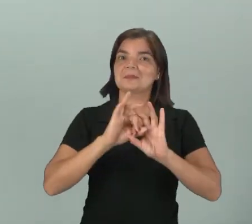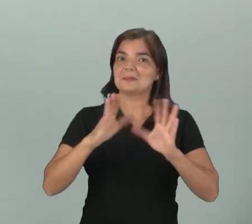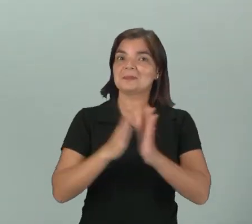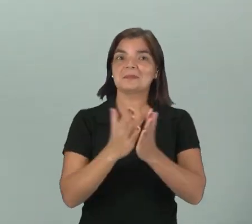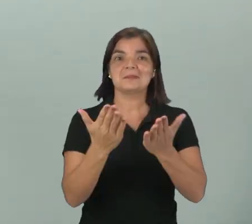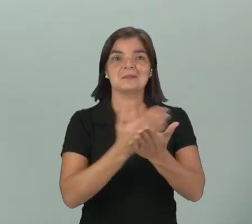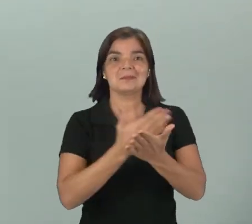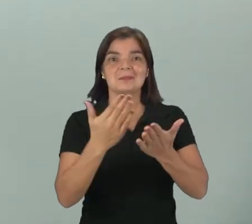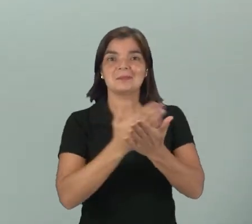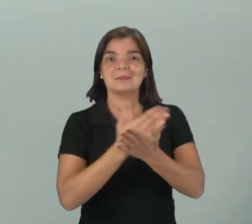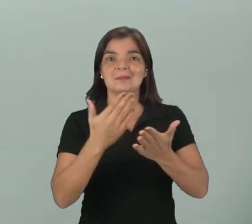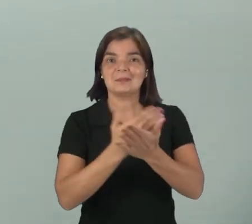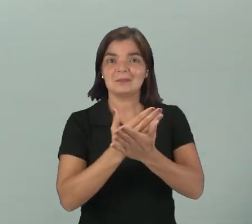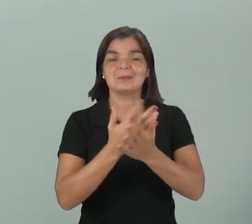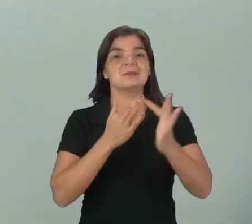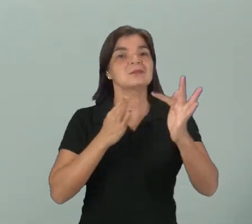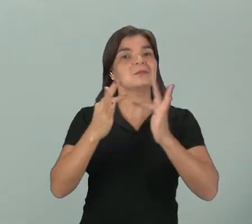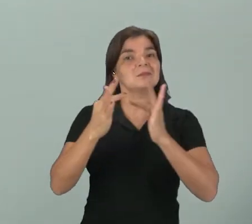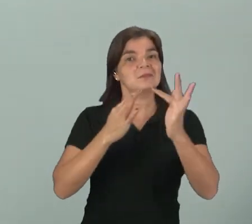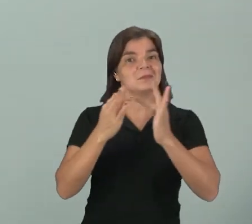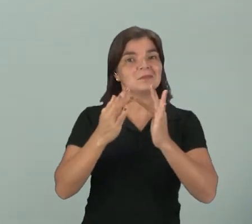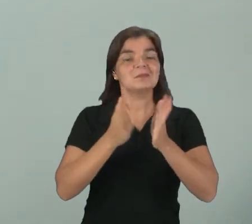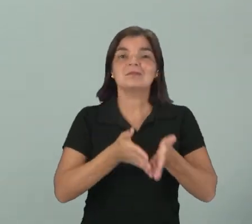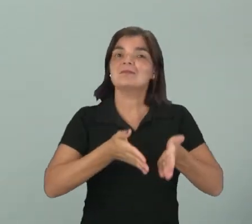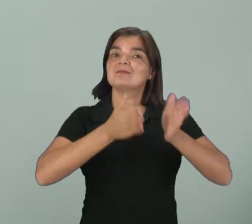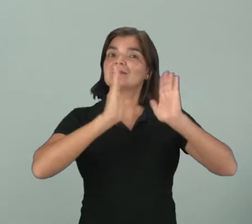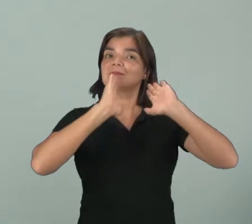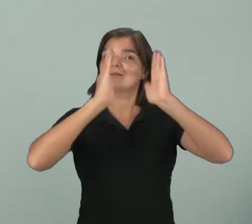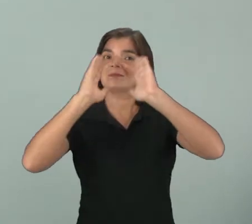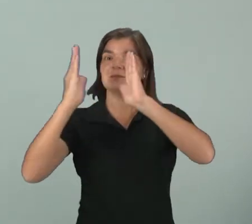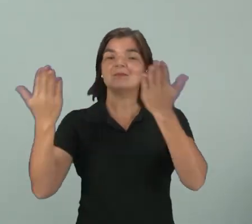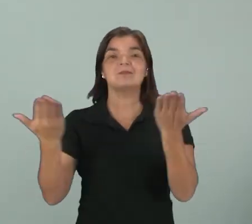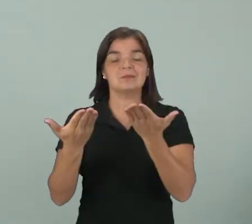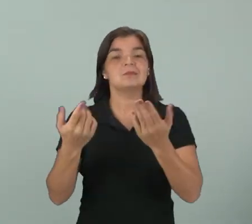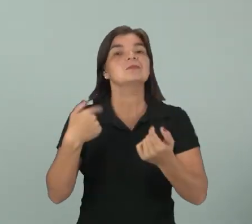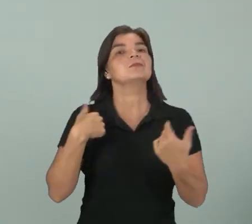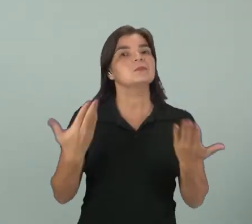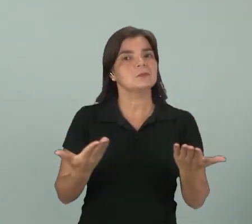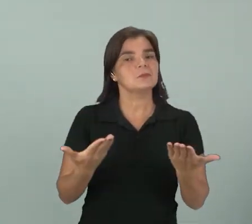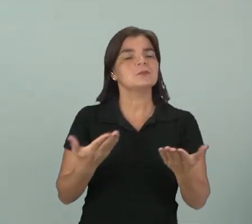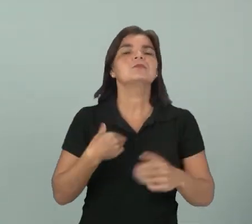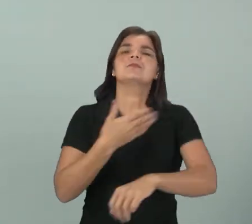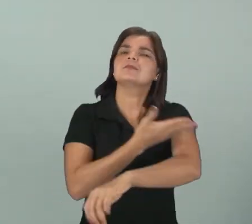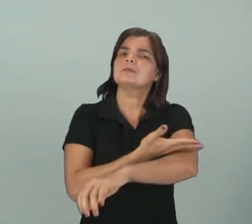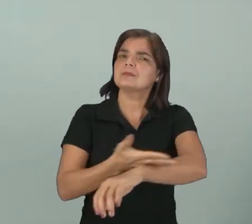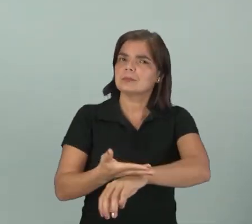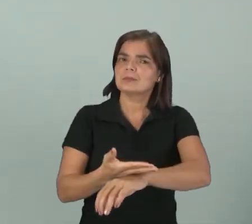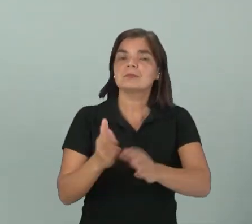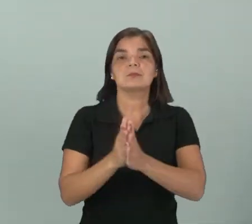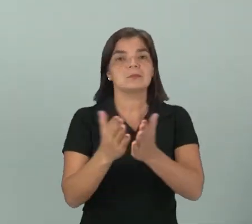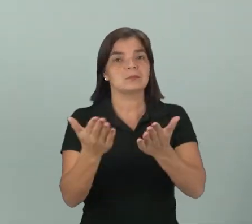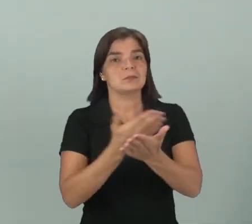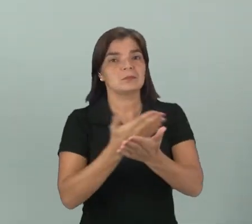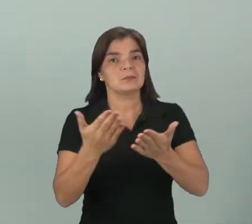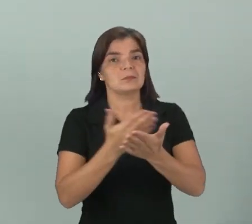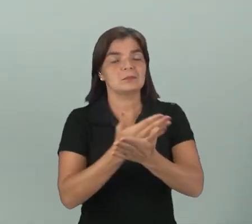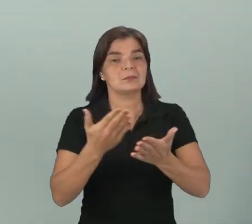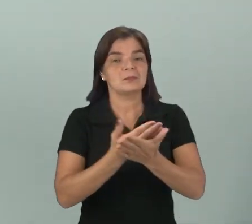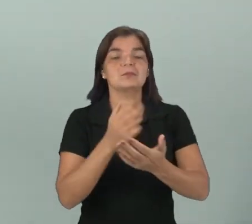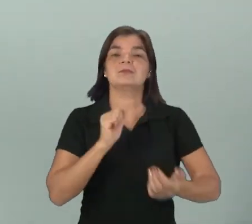livros físicos nas livrarias, porque hoje nós estamos muito habituados a ter esses livros nos